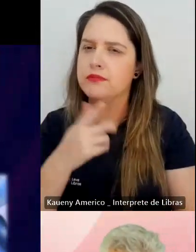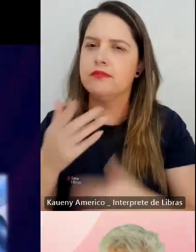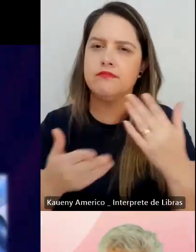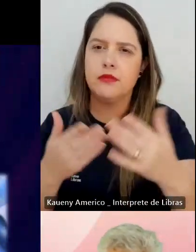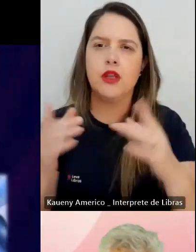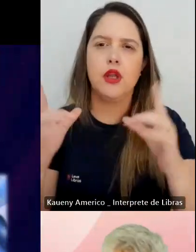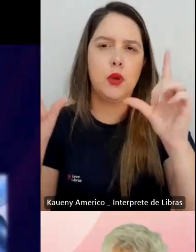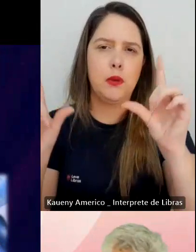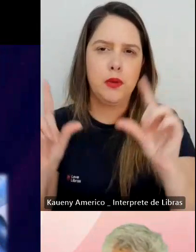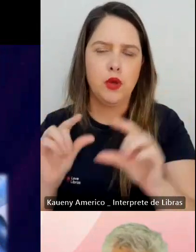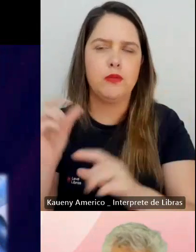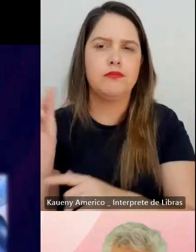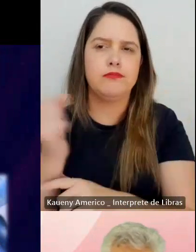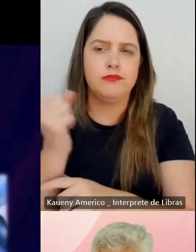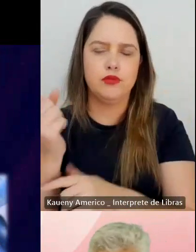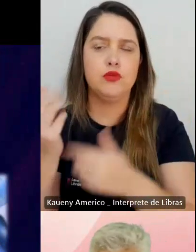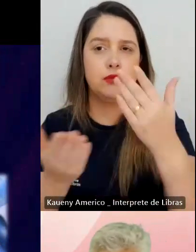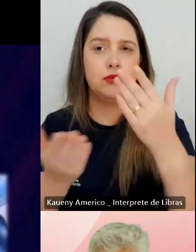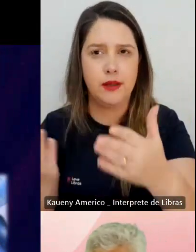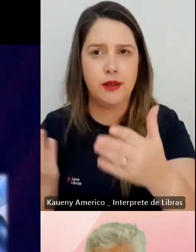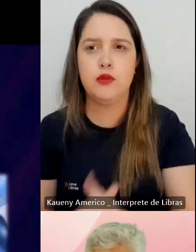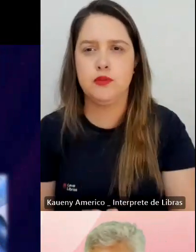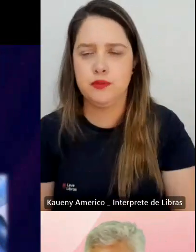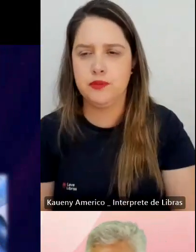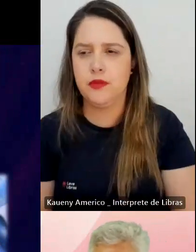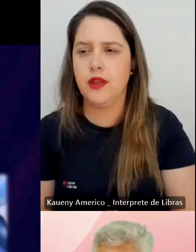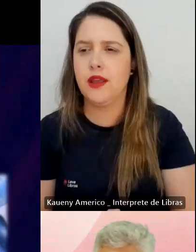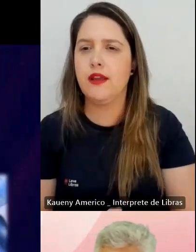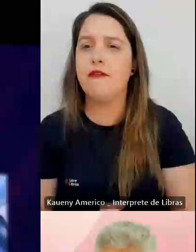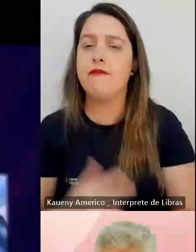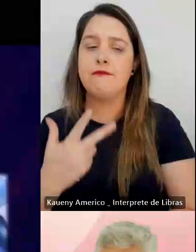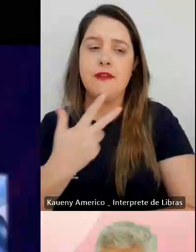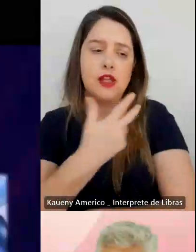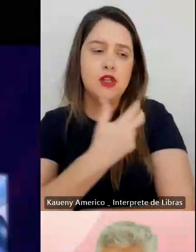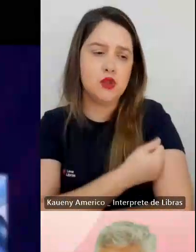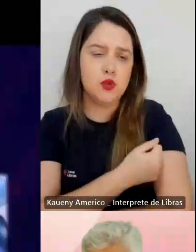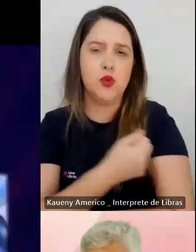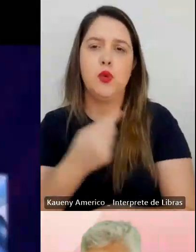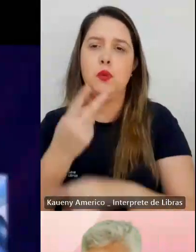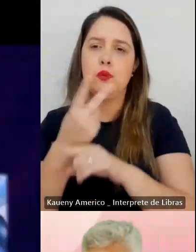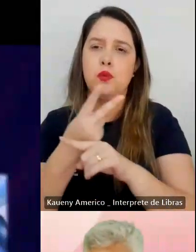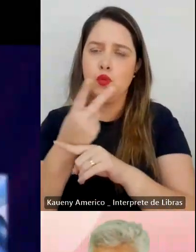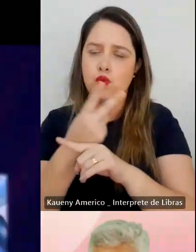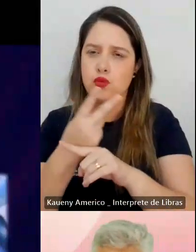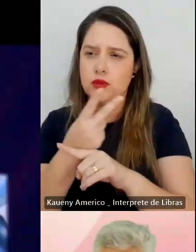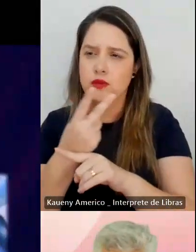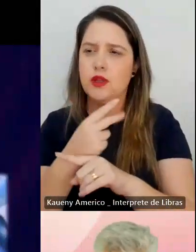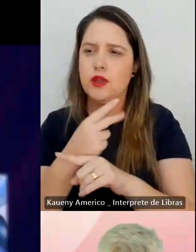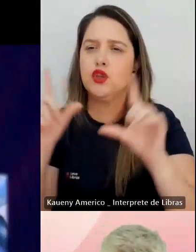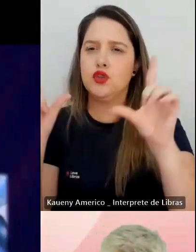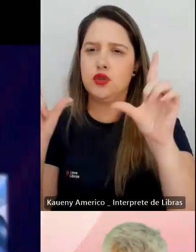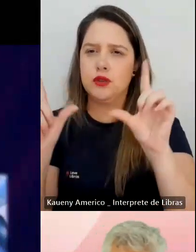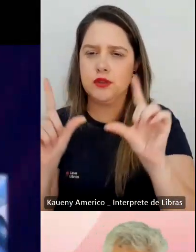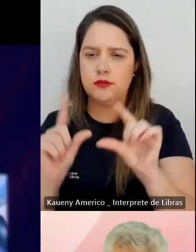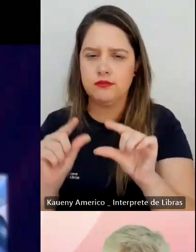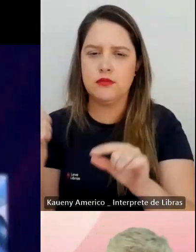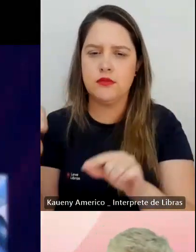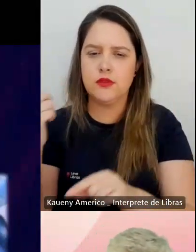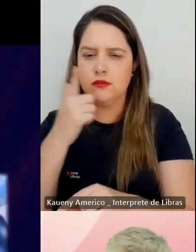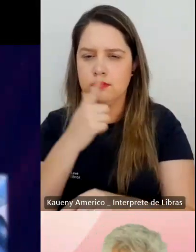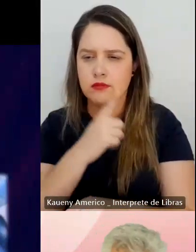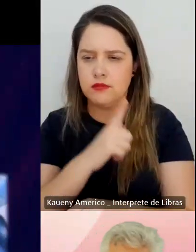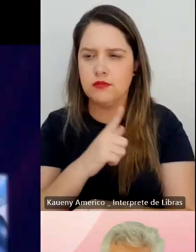agressividade do tratamento. As vacinas busca-se a diminuição da chance de recidiva